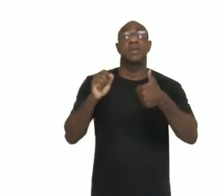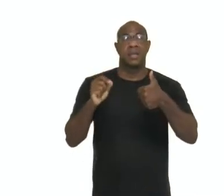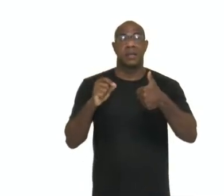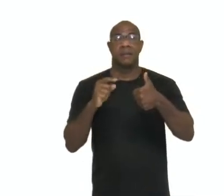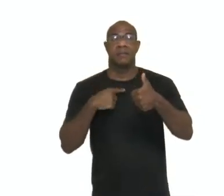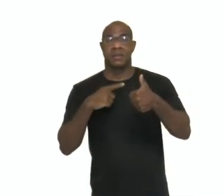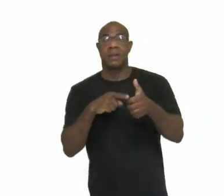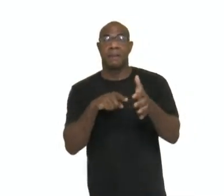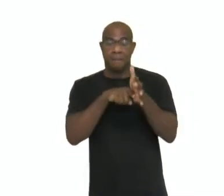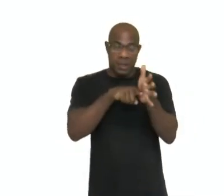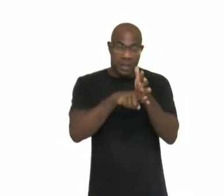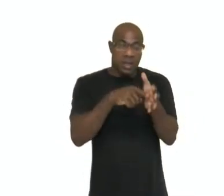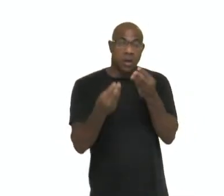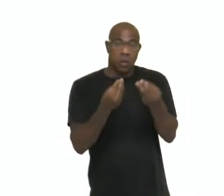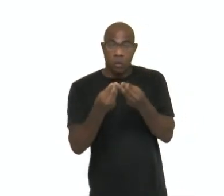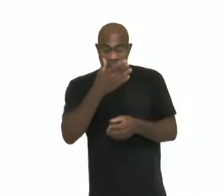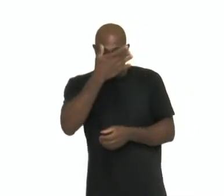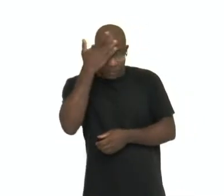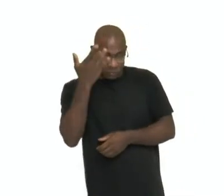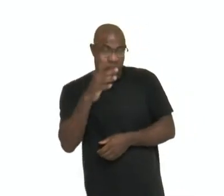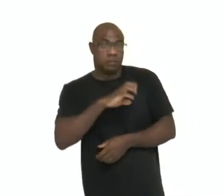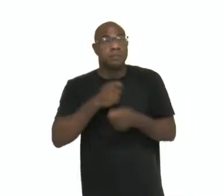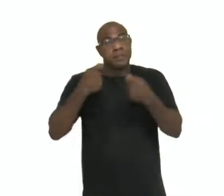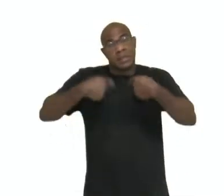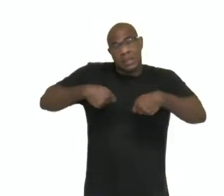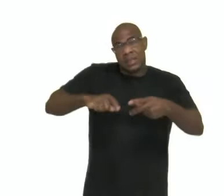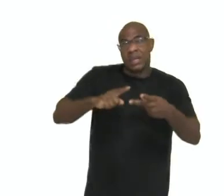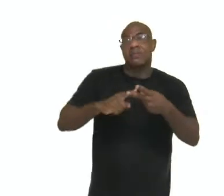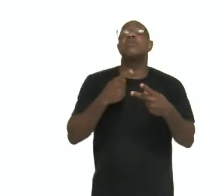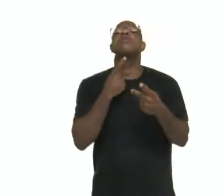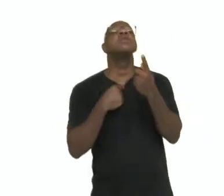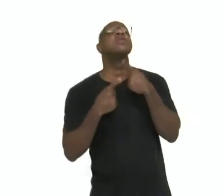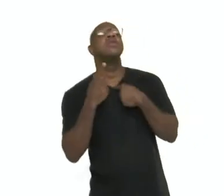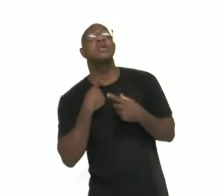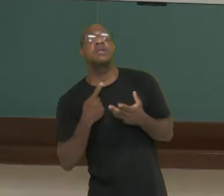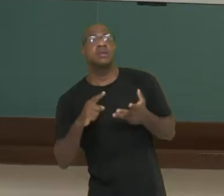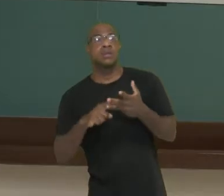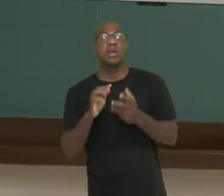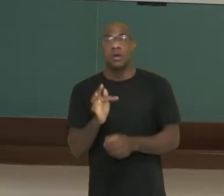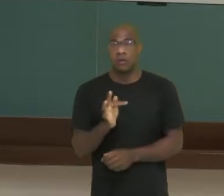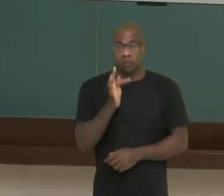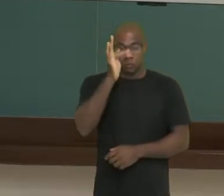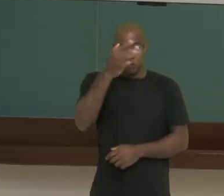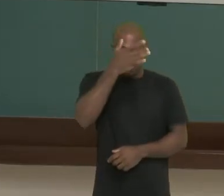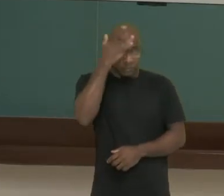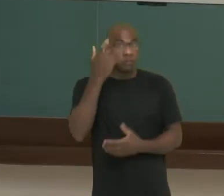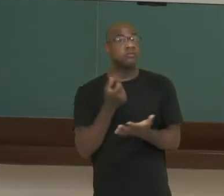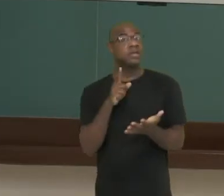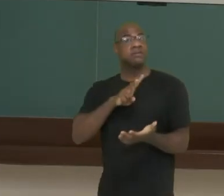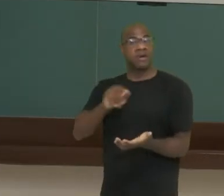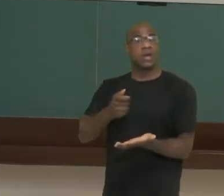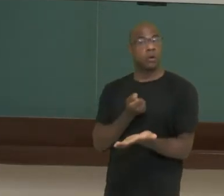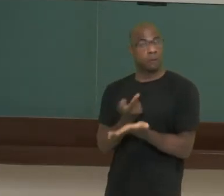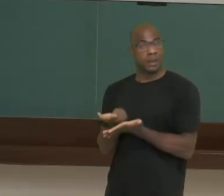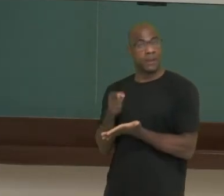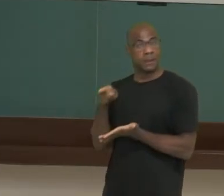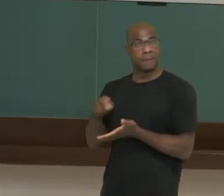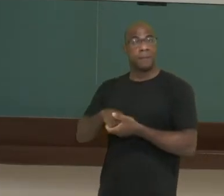dados sobre o perfil, necessidades e desejos dos futuros consumidores, né?